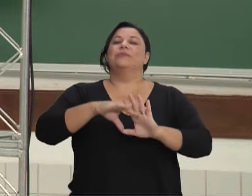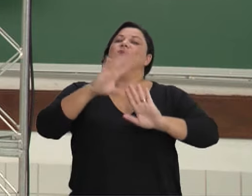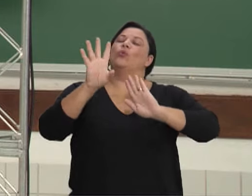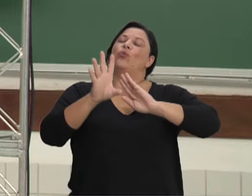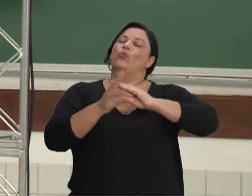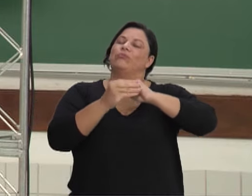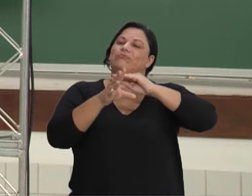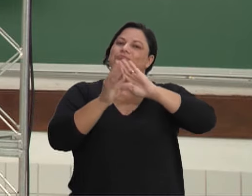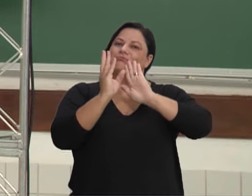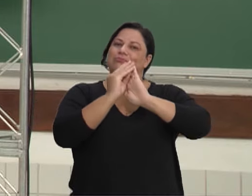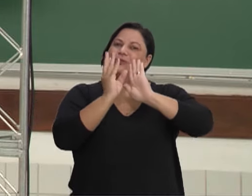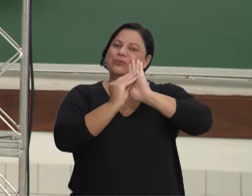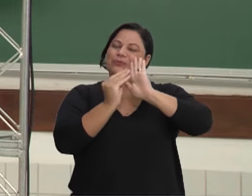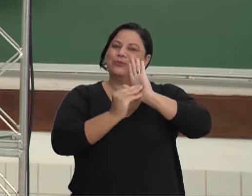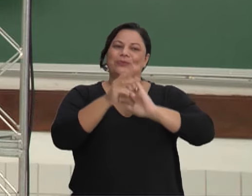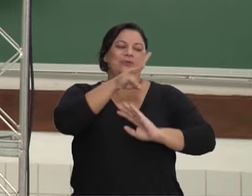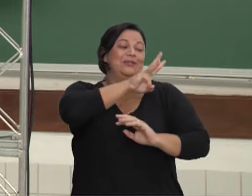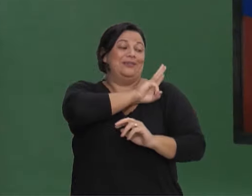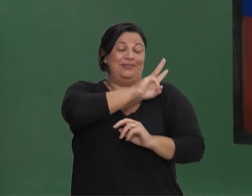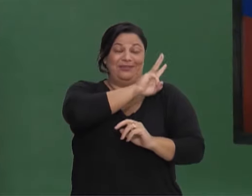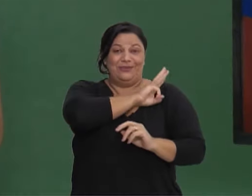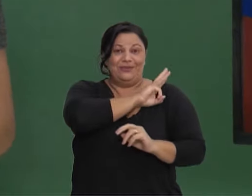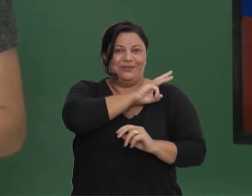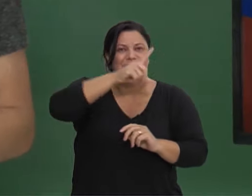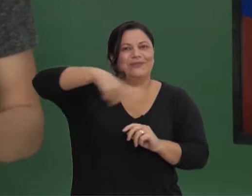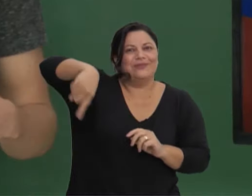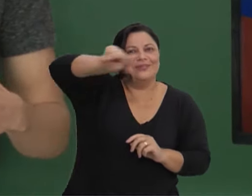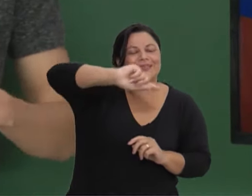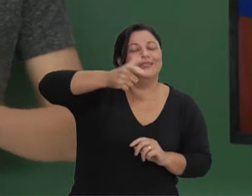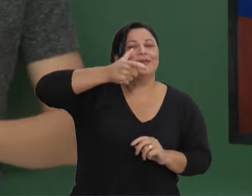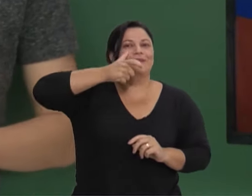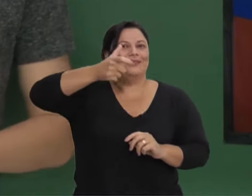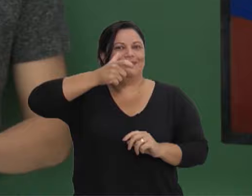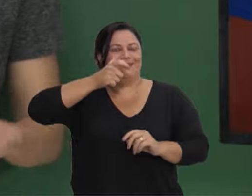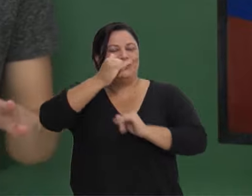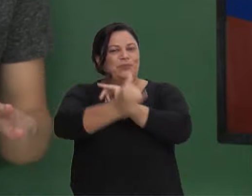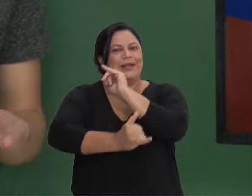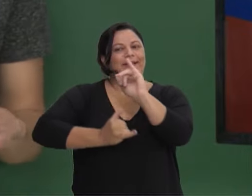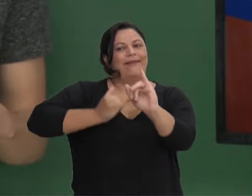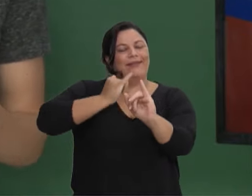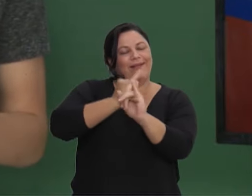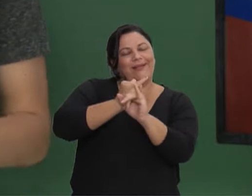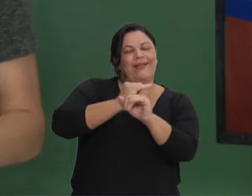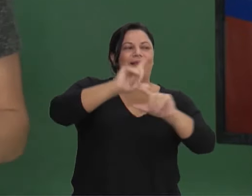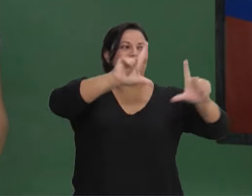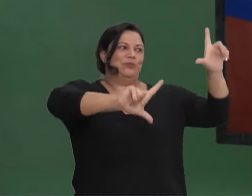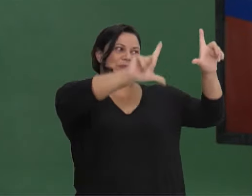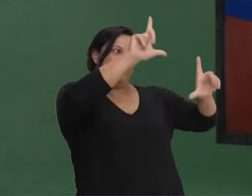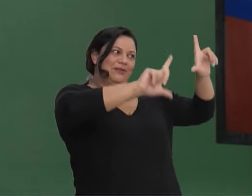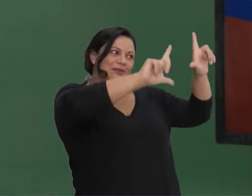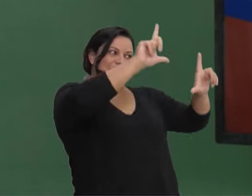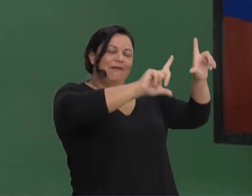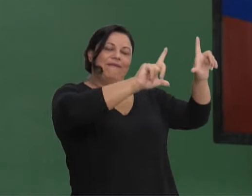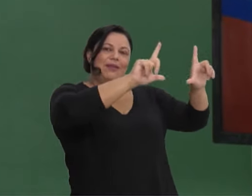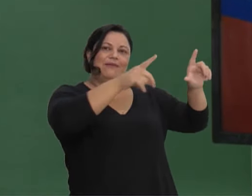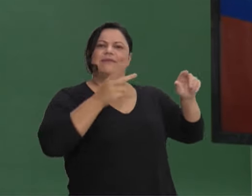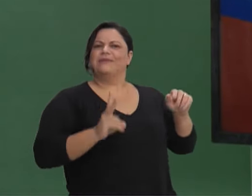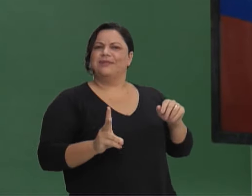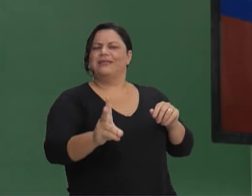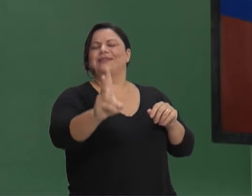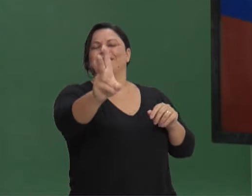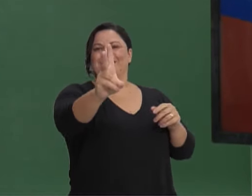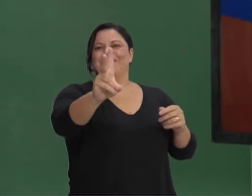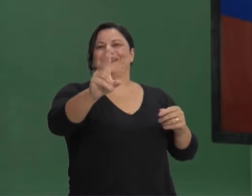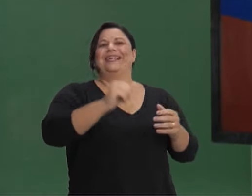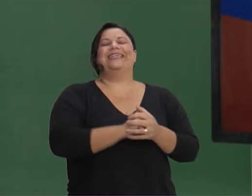que estão aí me assistindo pela internet ou pela TV, a gente vai dar sequência ao conteúdo de geometria analítica,